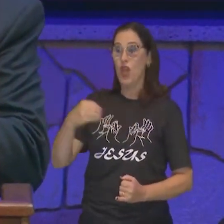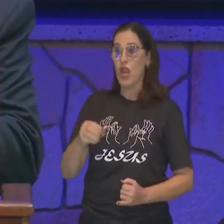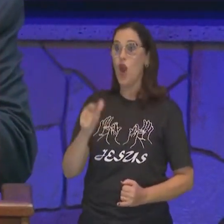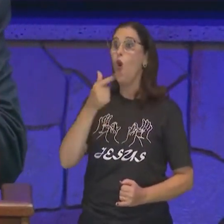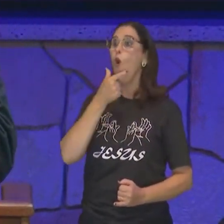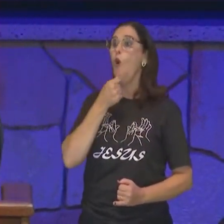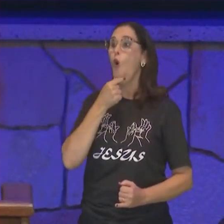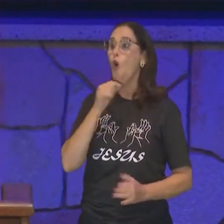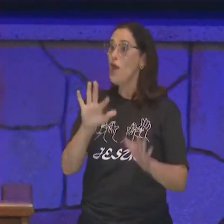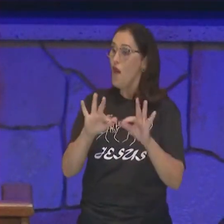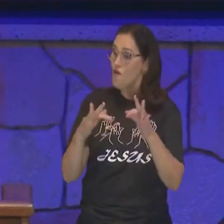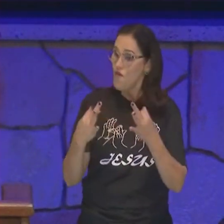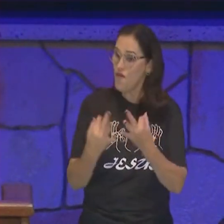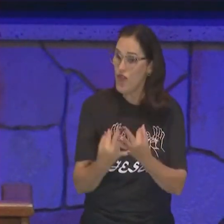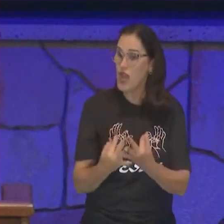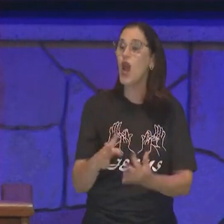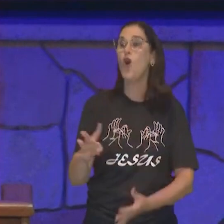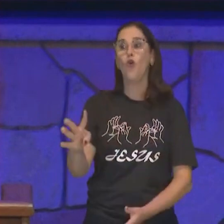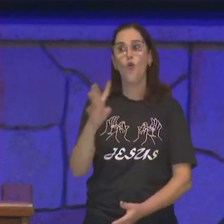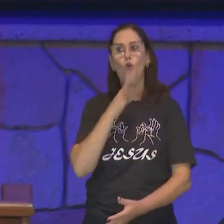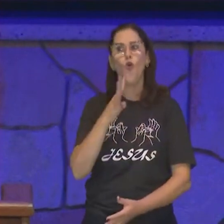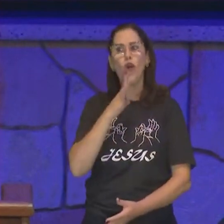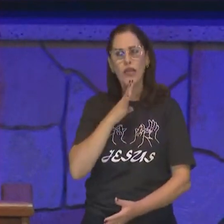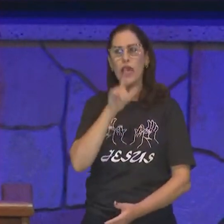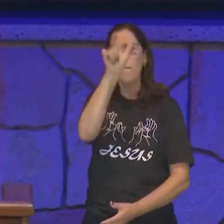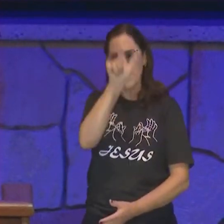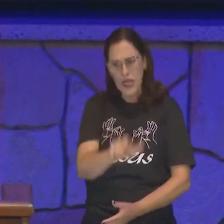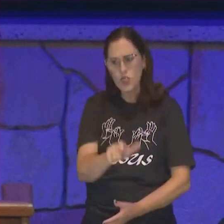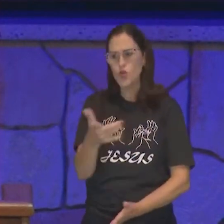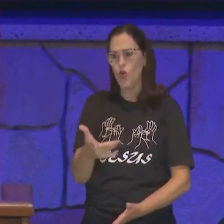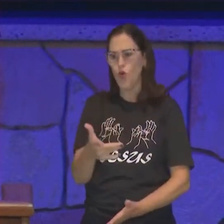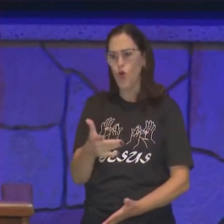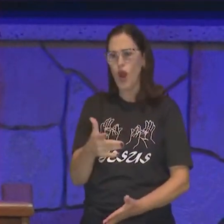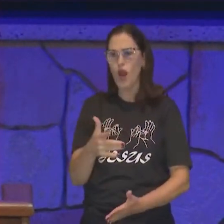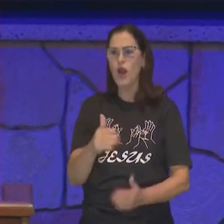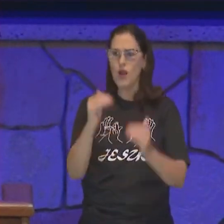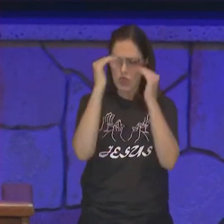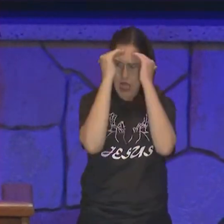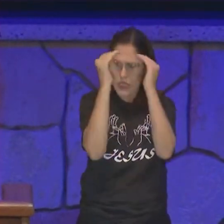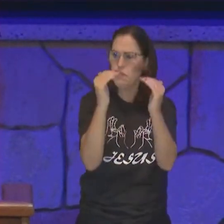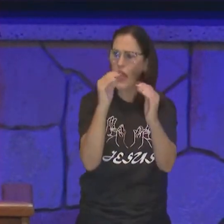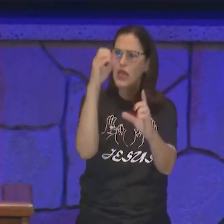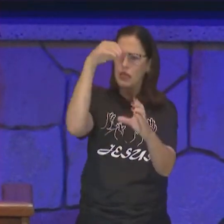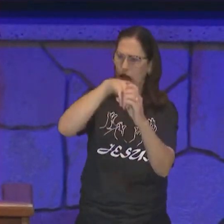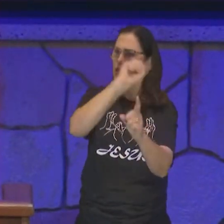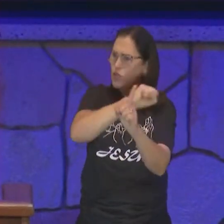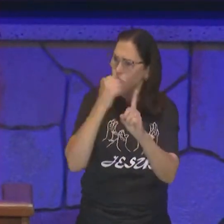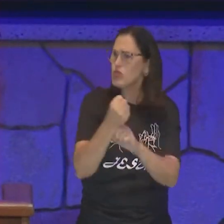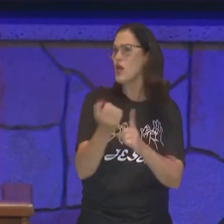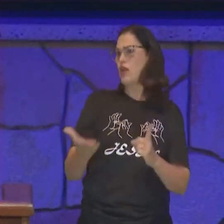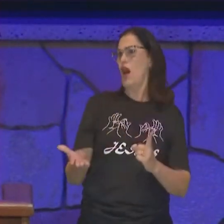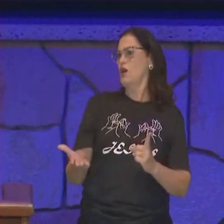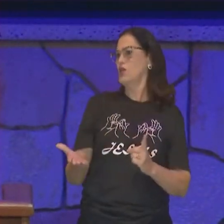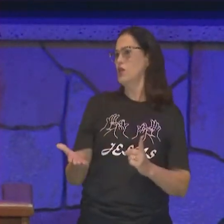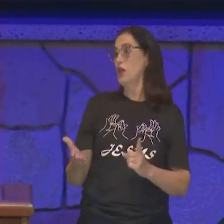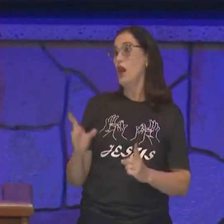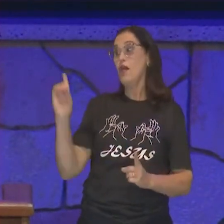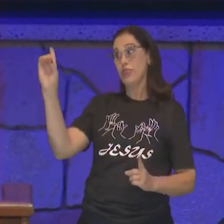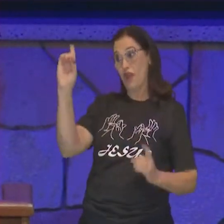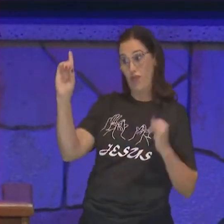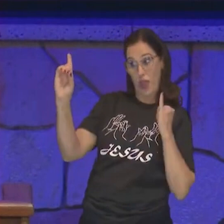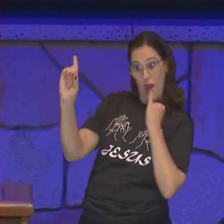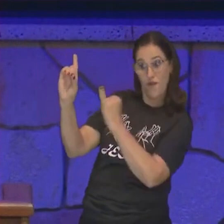homem cuja família é conhecida, é uma pessoa de respeito dentro da sociedade.